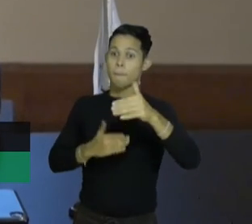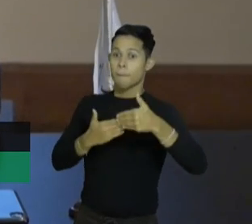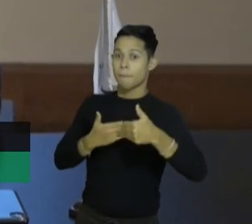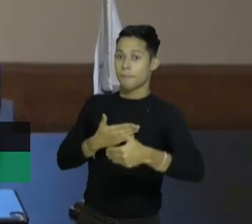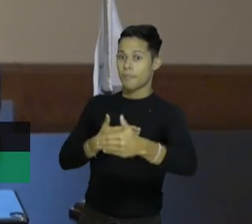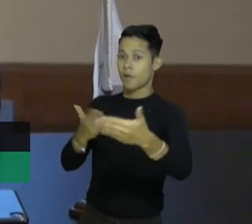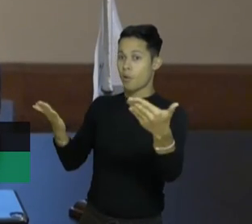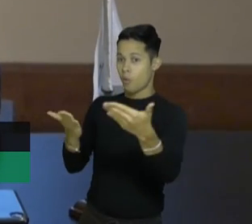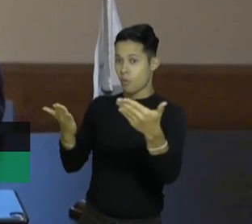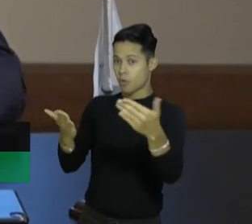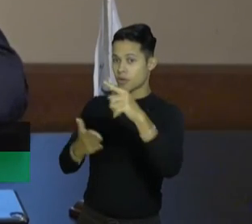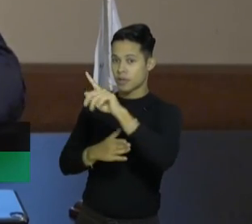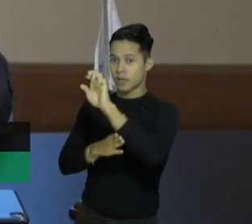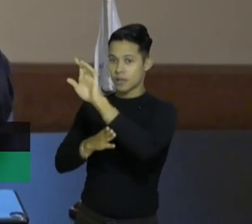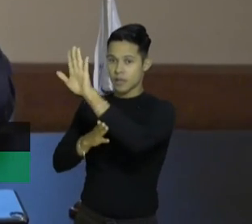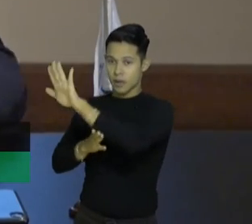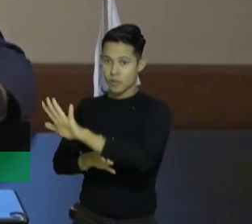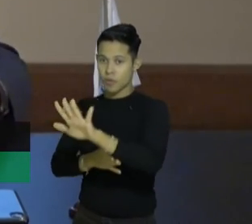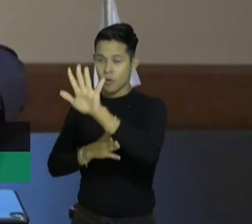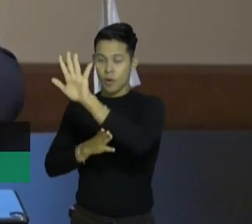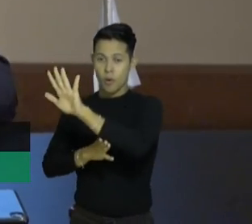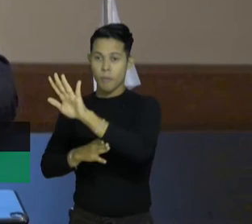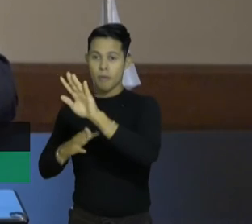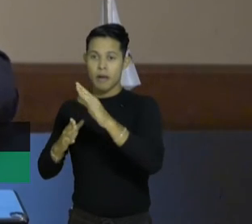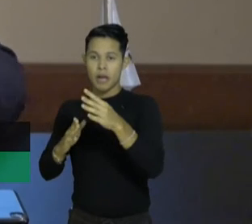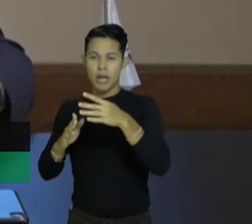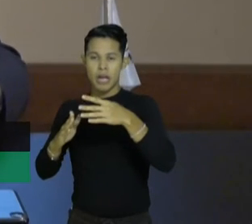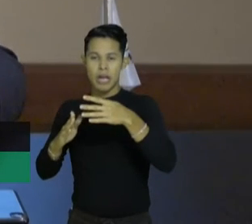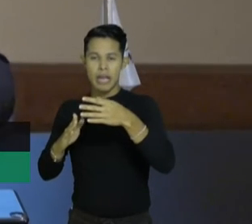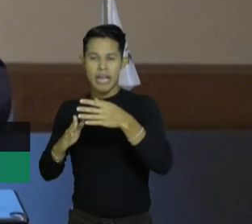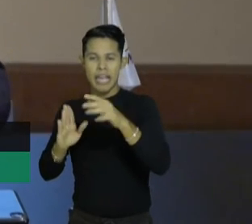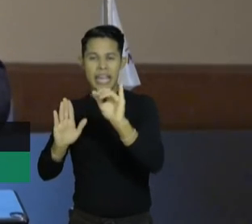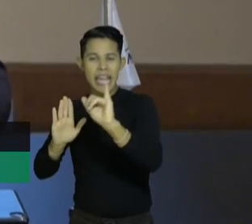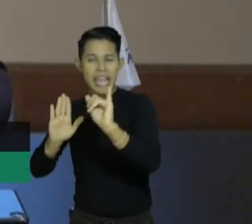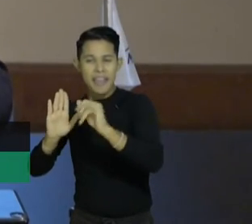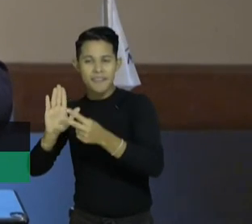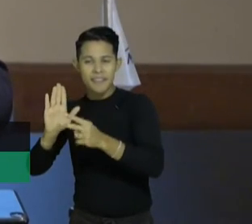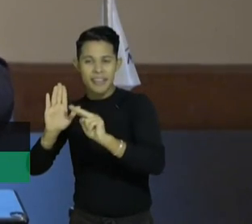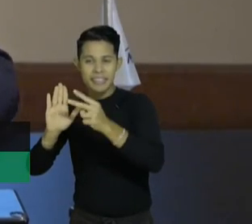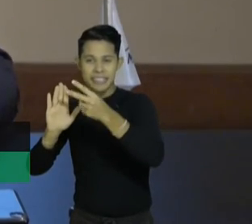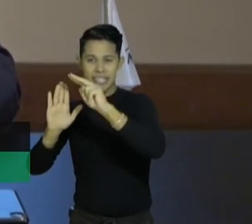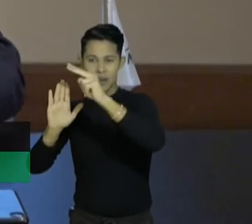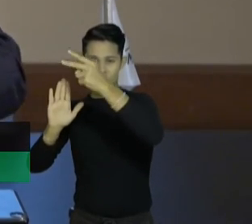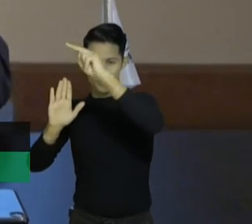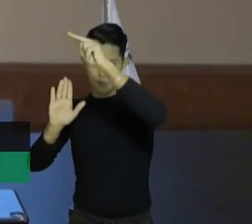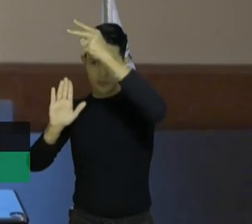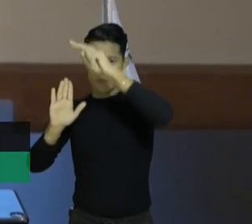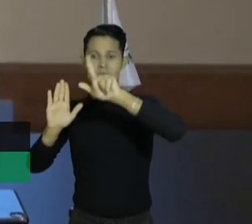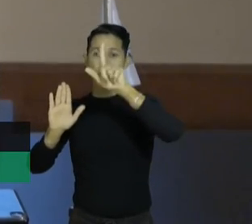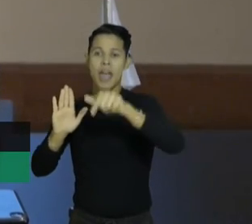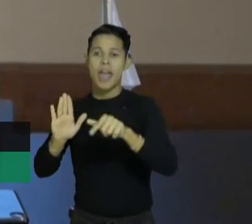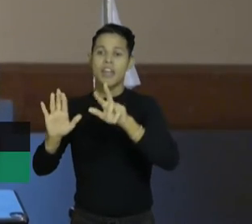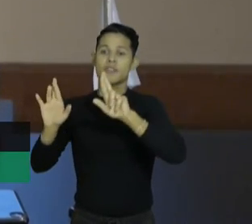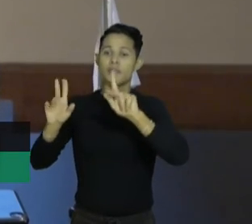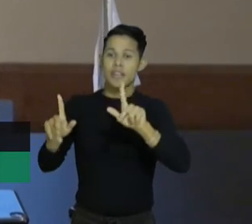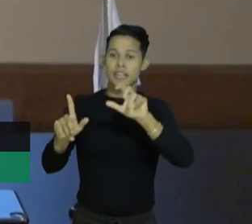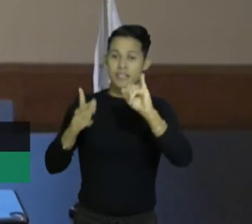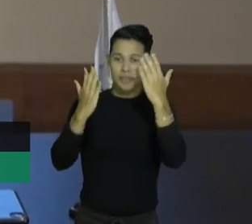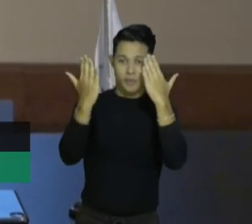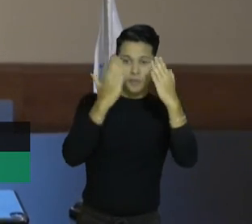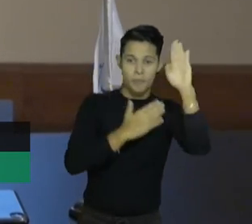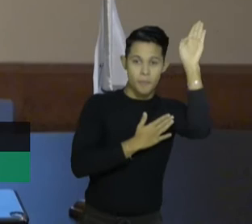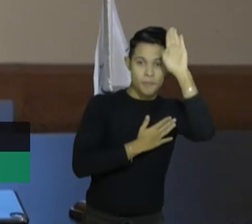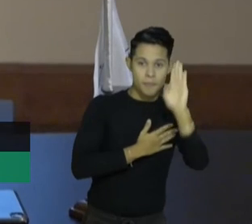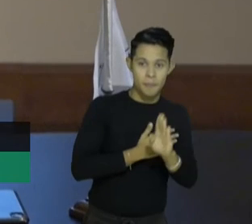nível de inflação é significativo mais mais elevado do que o Brasil era impensável quando eu estava